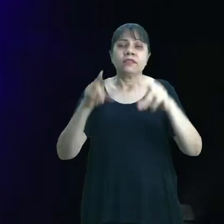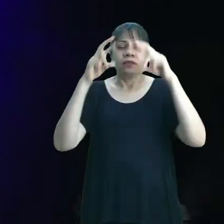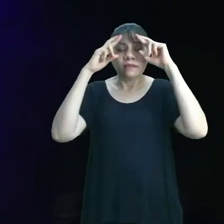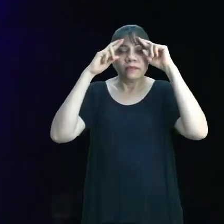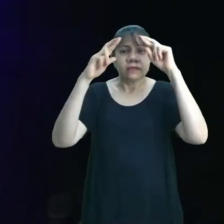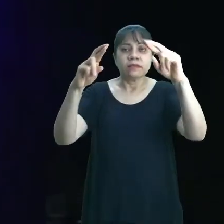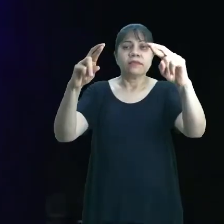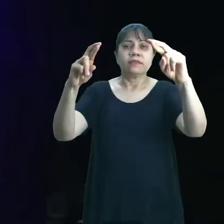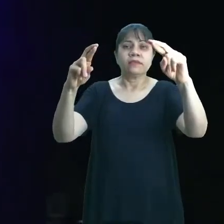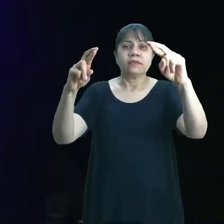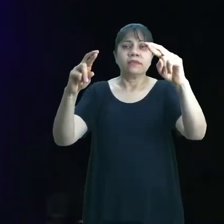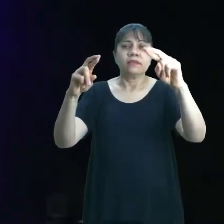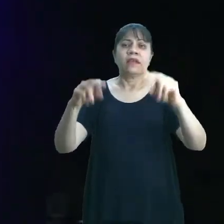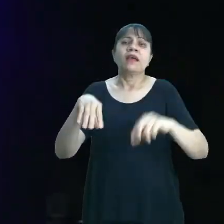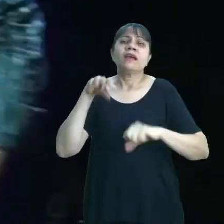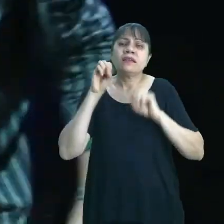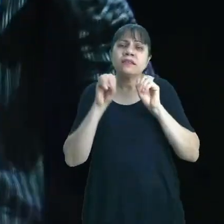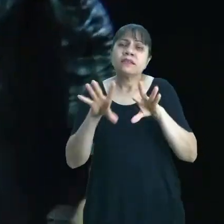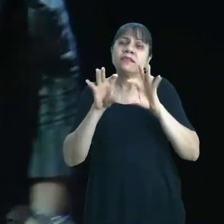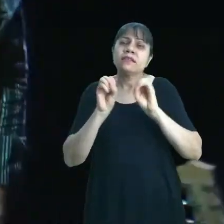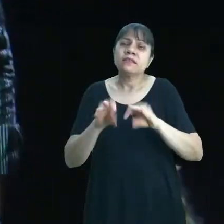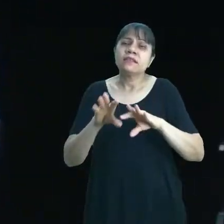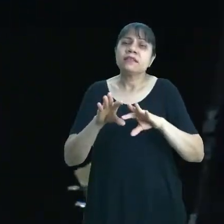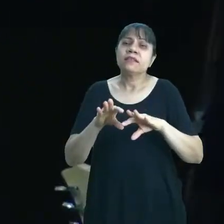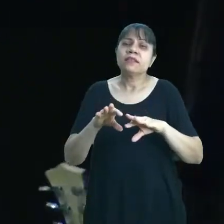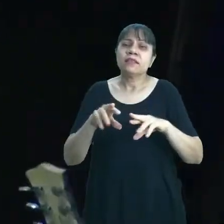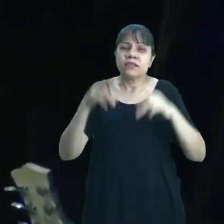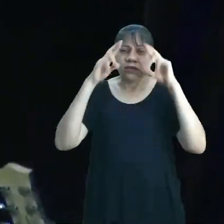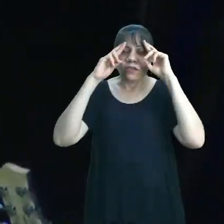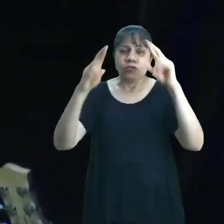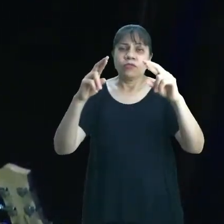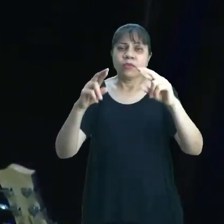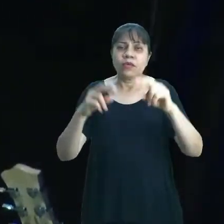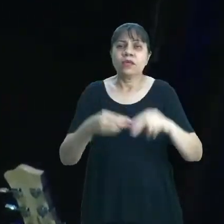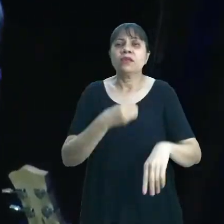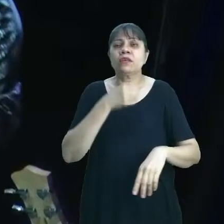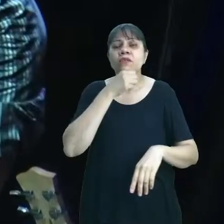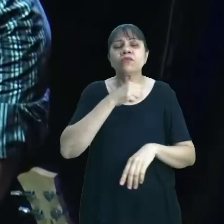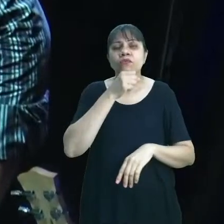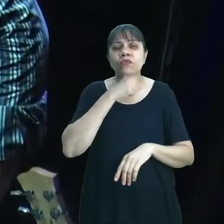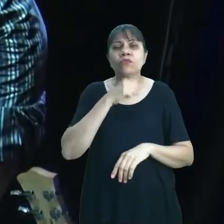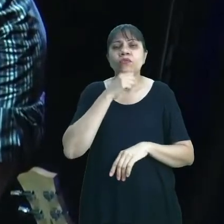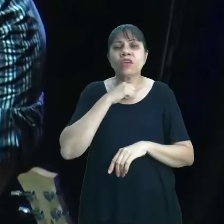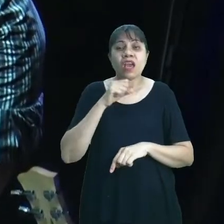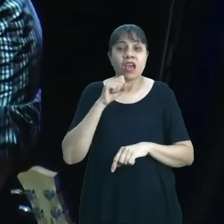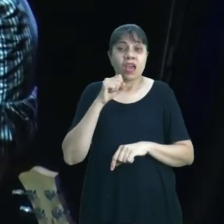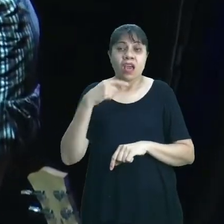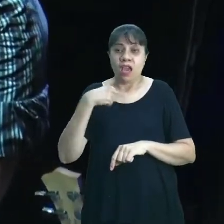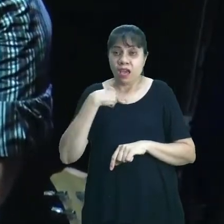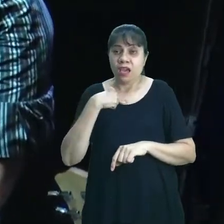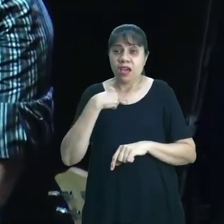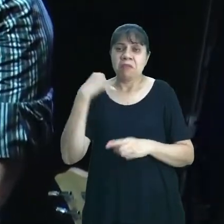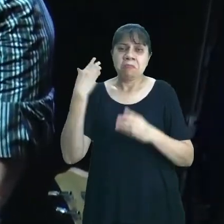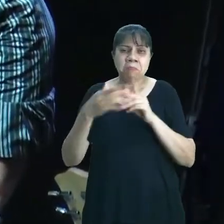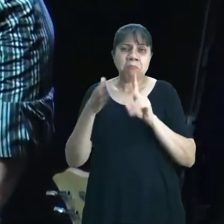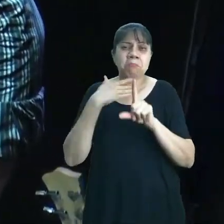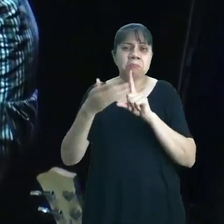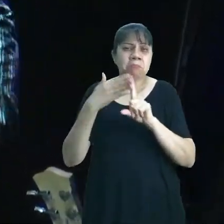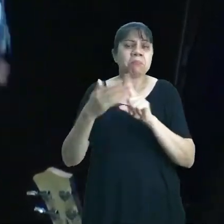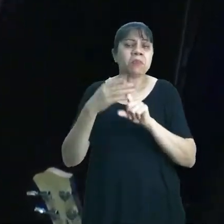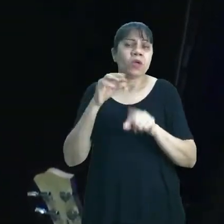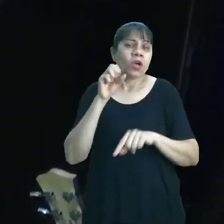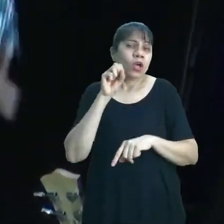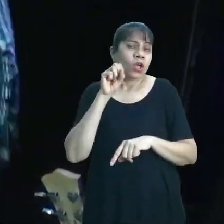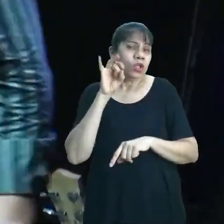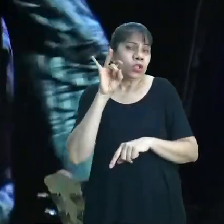respeito. Ensine o respeito pelos mais velhos. Eu apanhei só uma vez do meu avô. Uma vez.